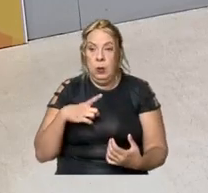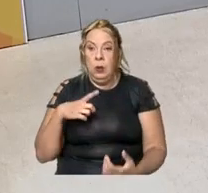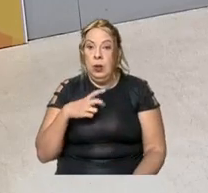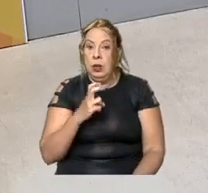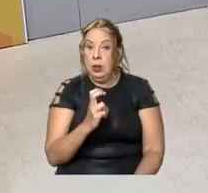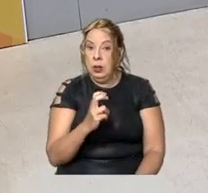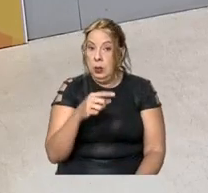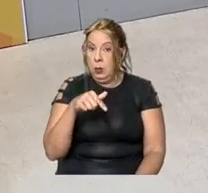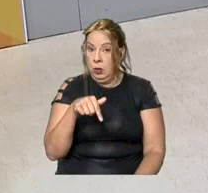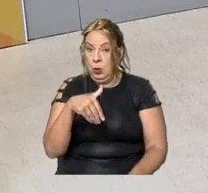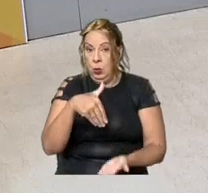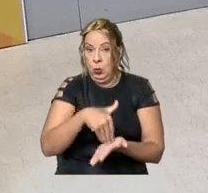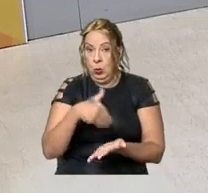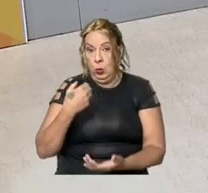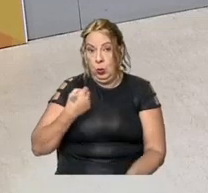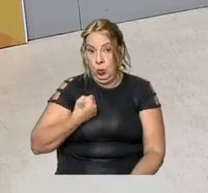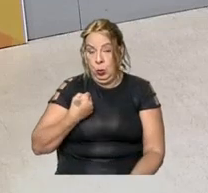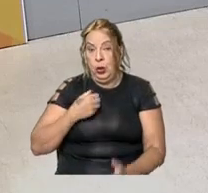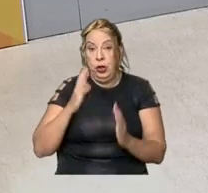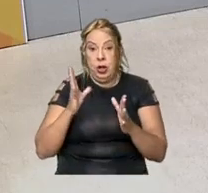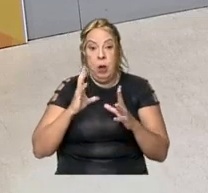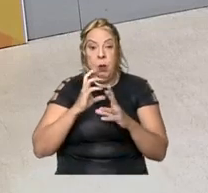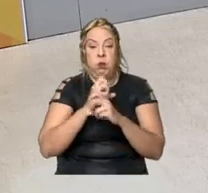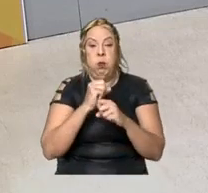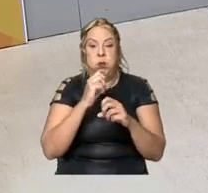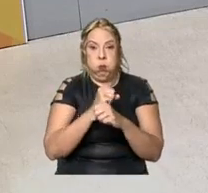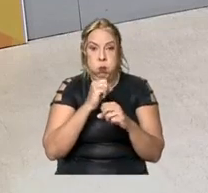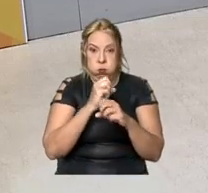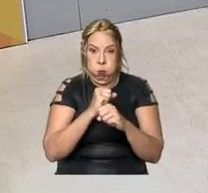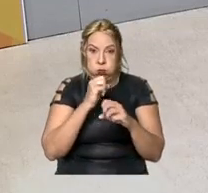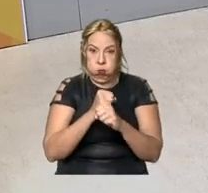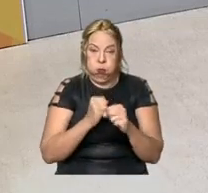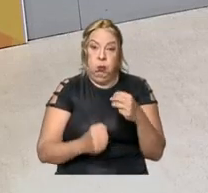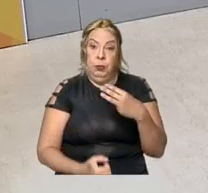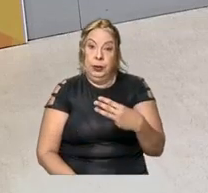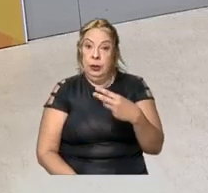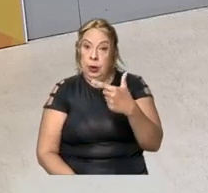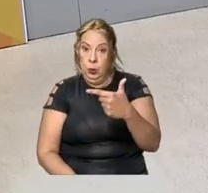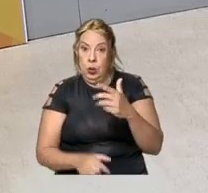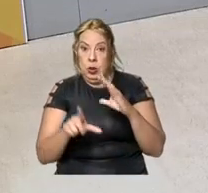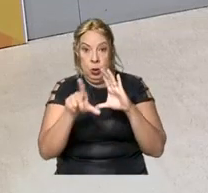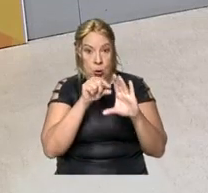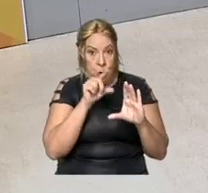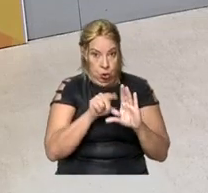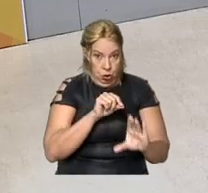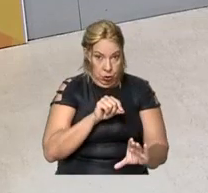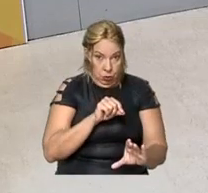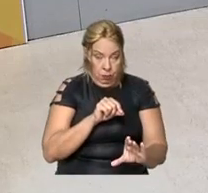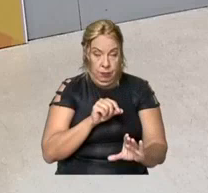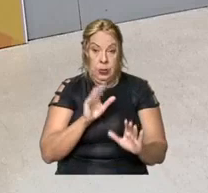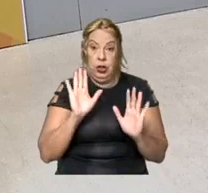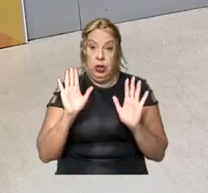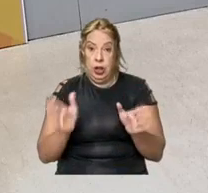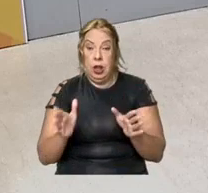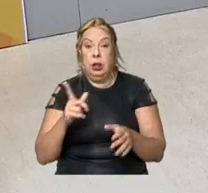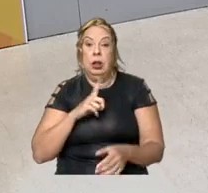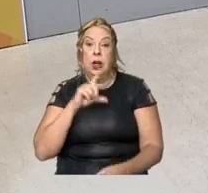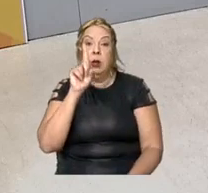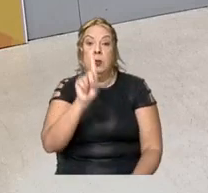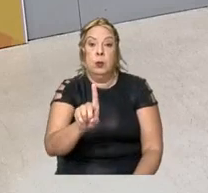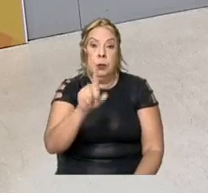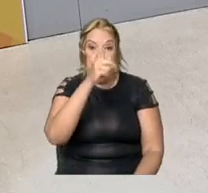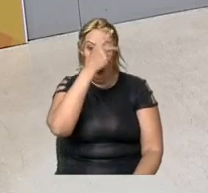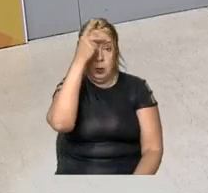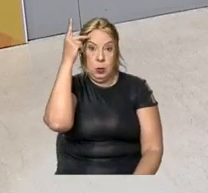última bola chamada, um total de 32 bolas que já saíram. Tem aí um título na